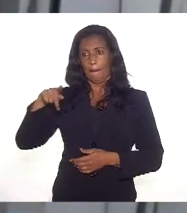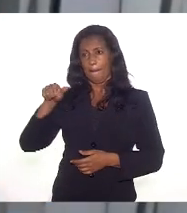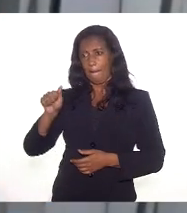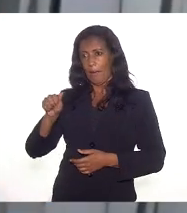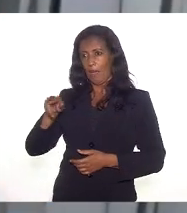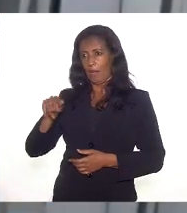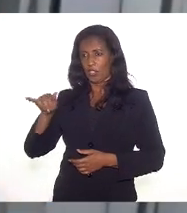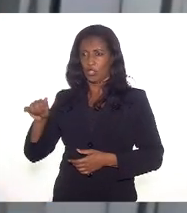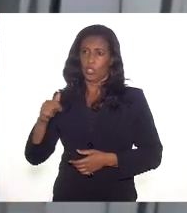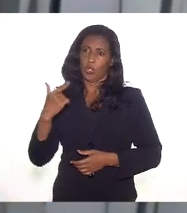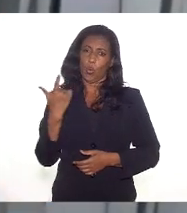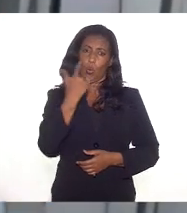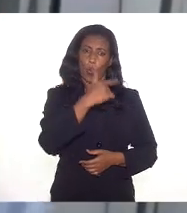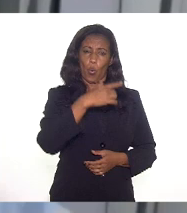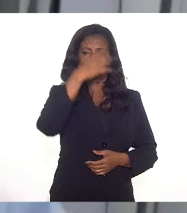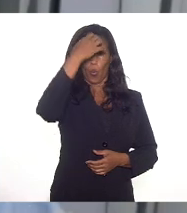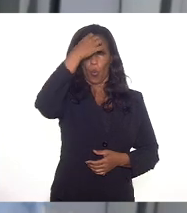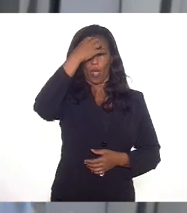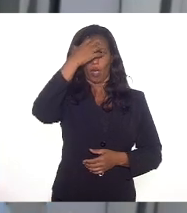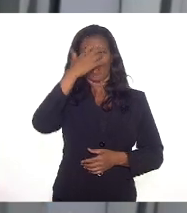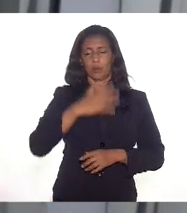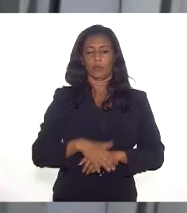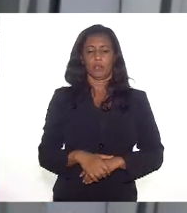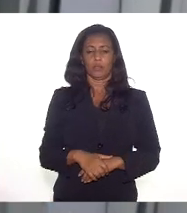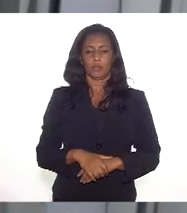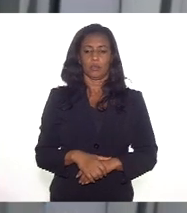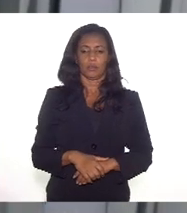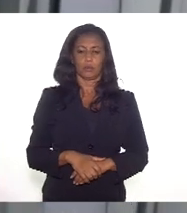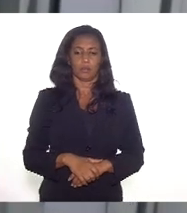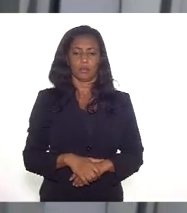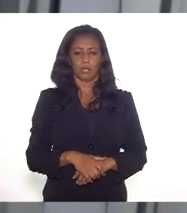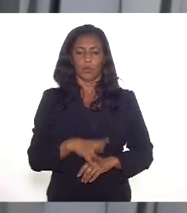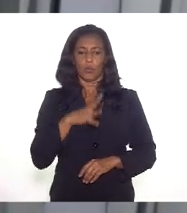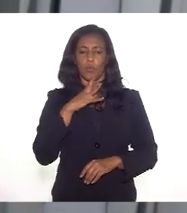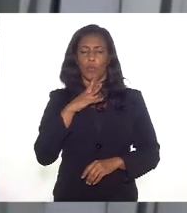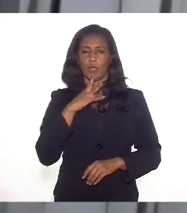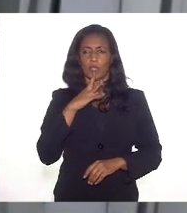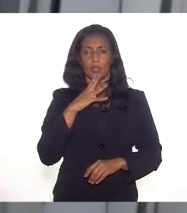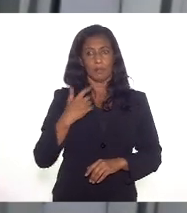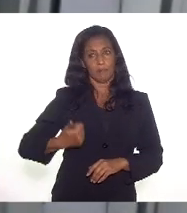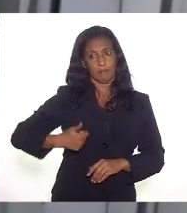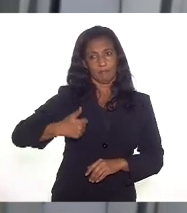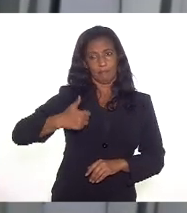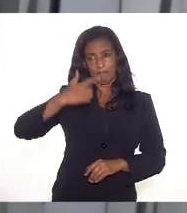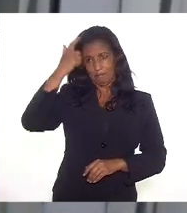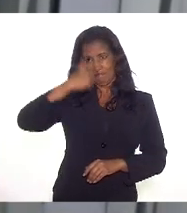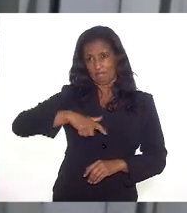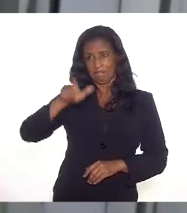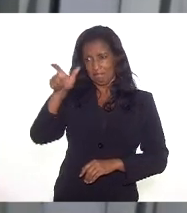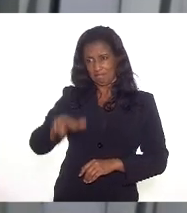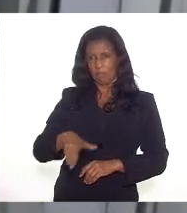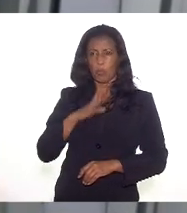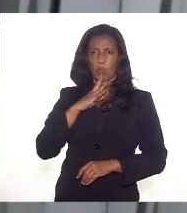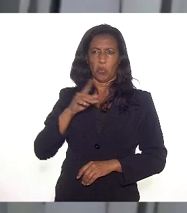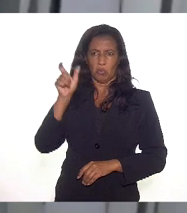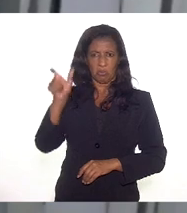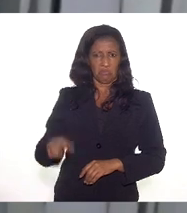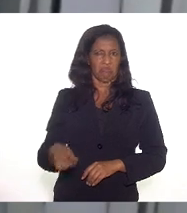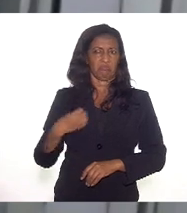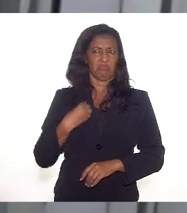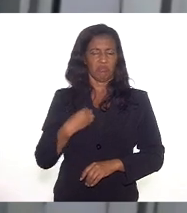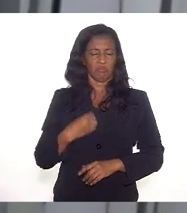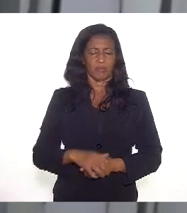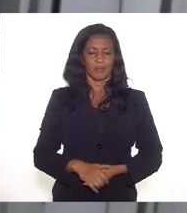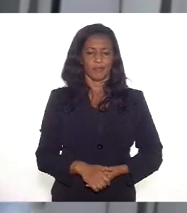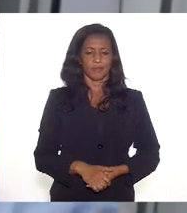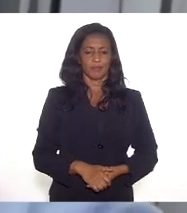quanto para toda a região da Costa Verde. Então, faço aqui também esse registro. Eu conheci pessoalmente o Zé Cláudio e, portanto, faço aqui esse